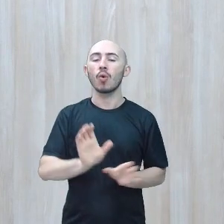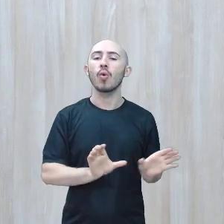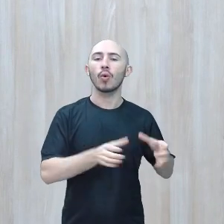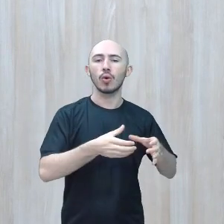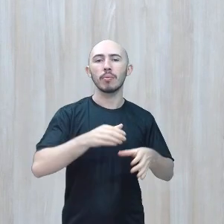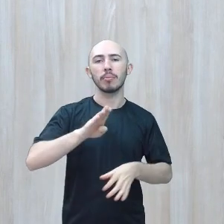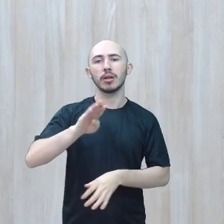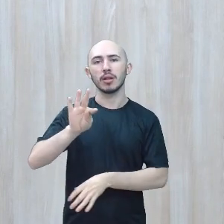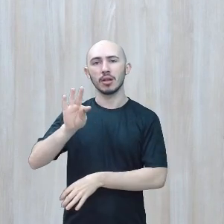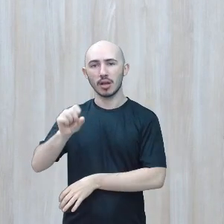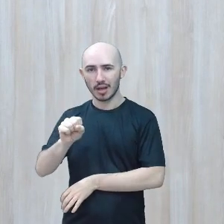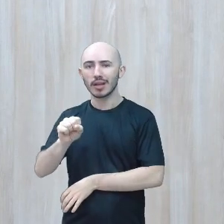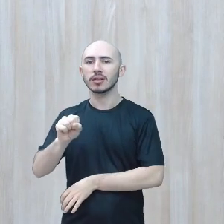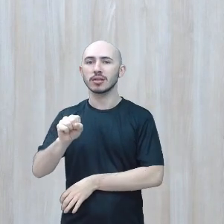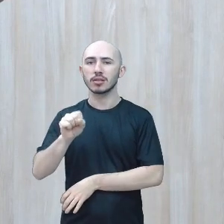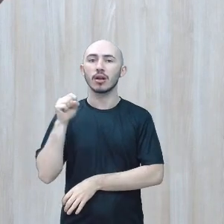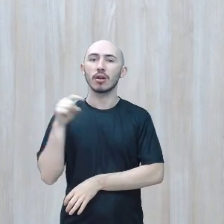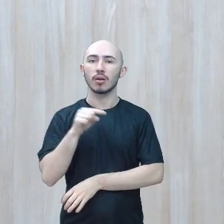13